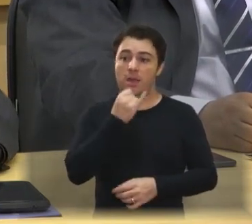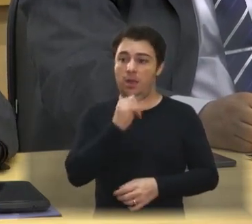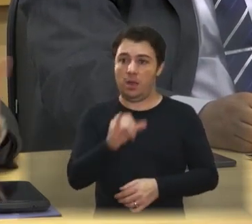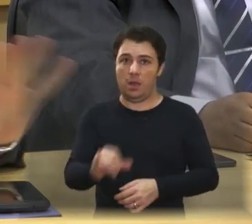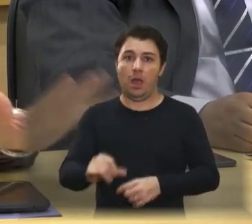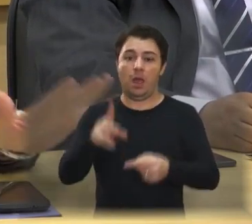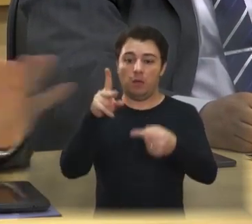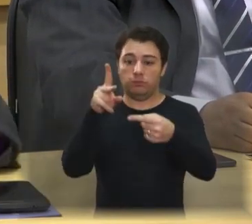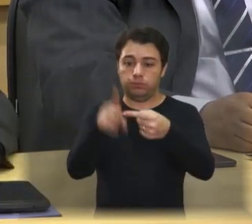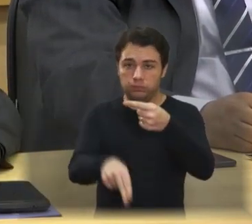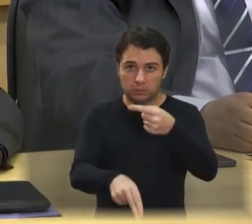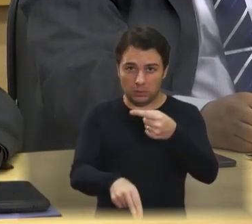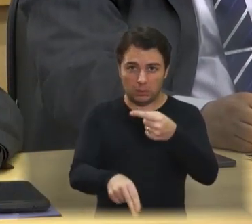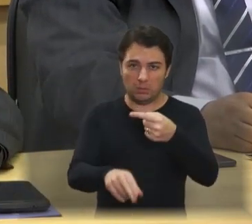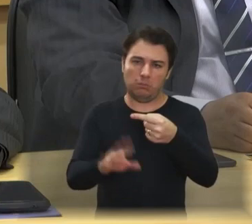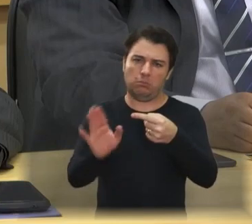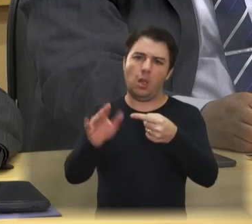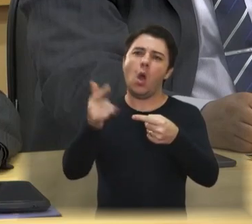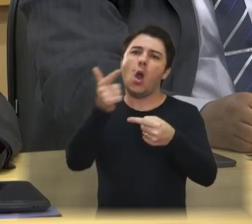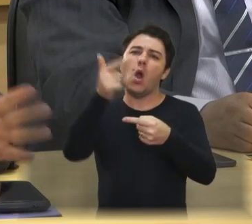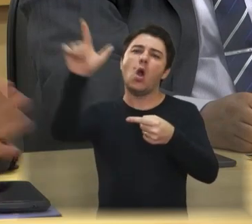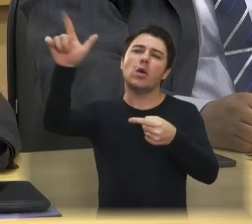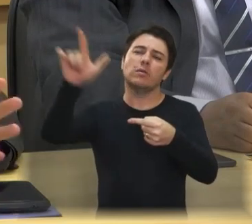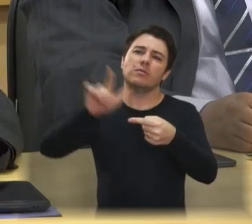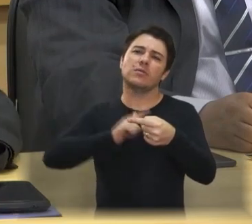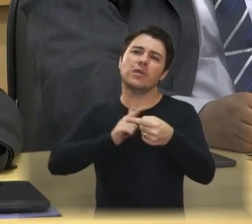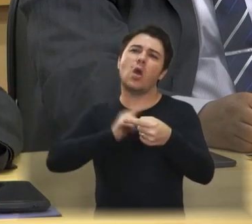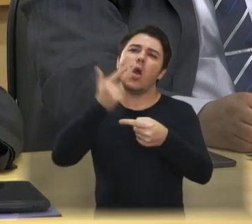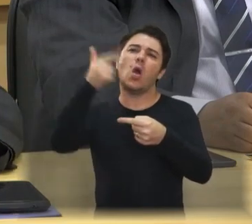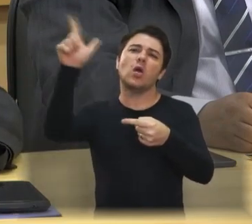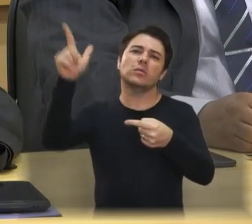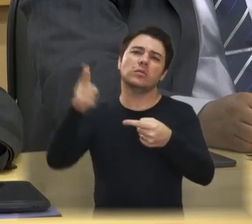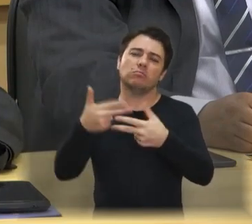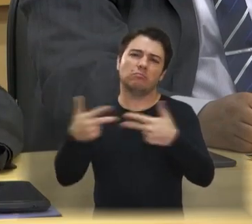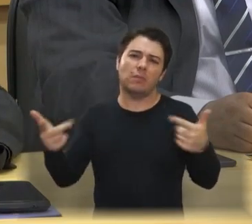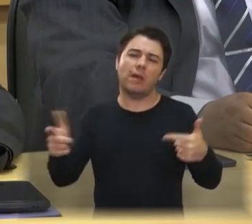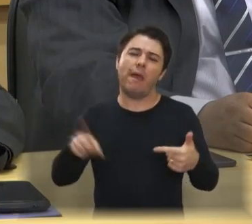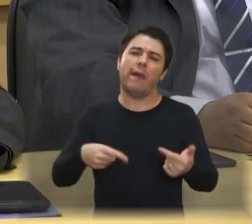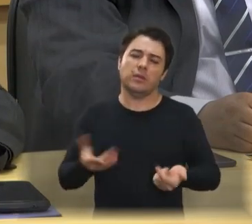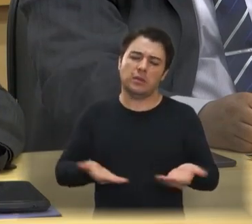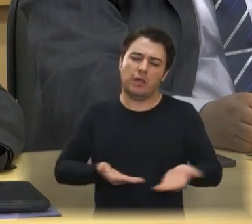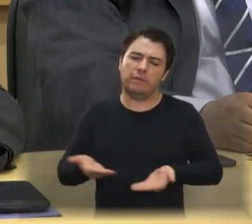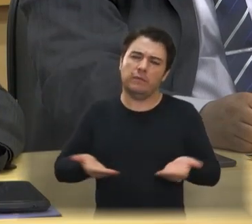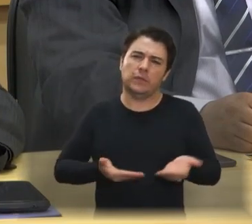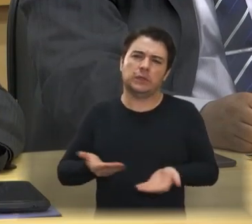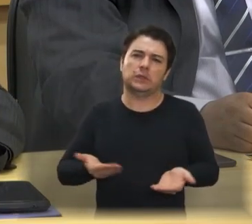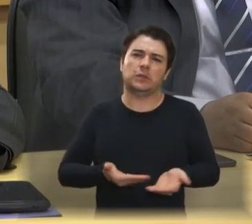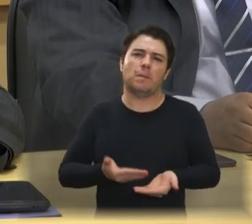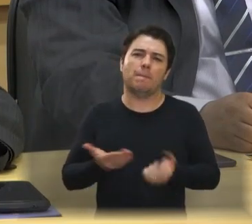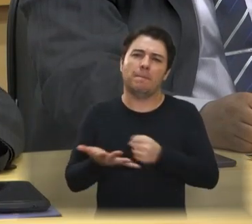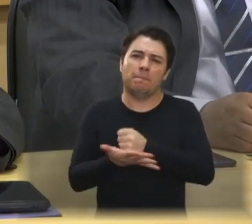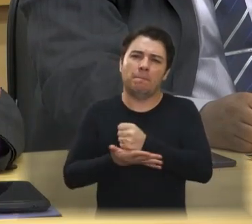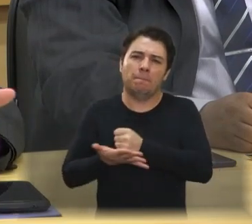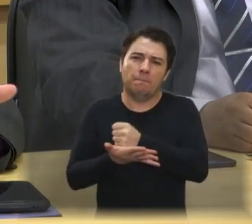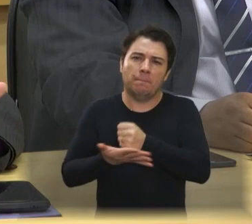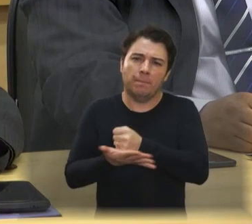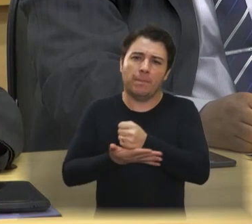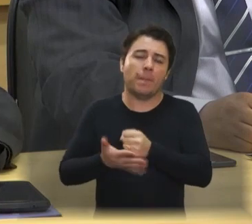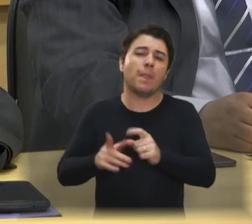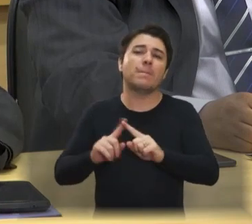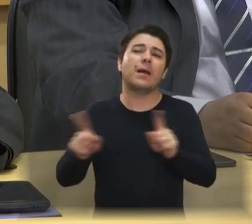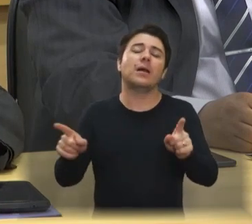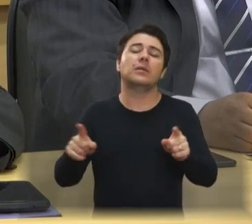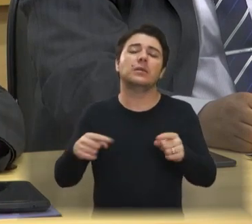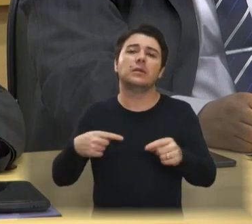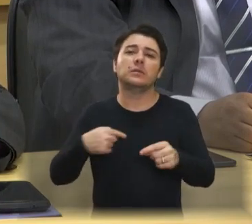propriamente dito nessa o outro regramento né sem entrar no mérito se um serviço essencial enfim a questão é a